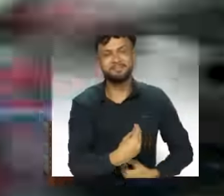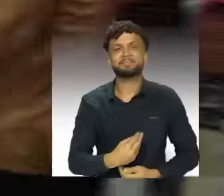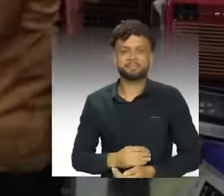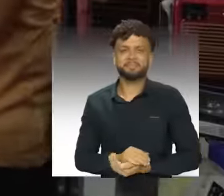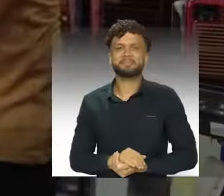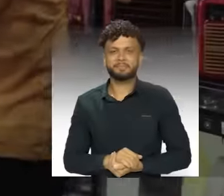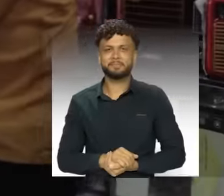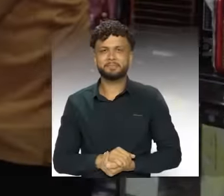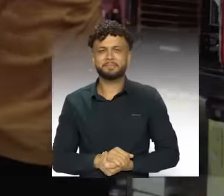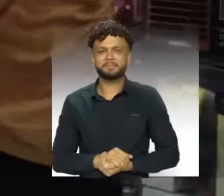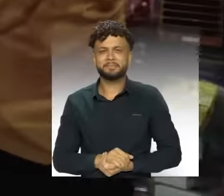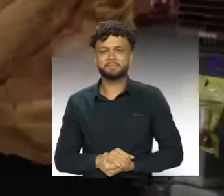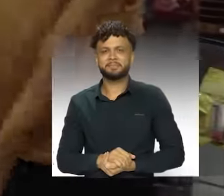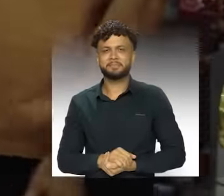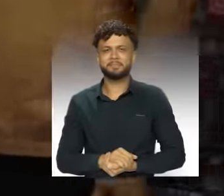Obrigado.